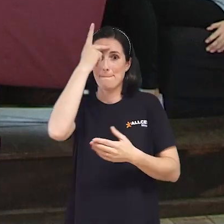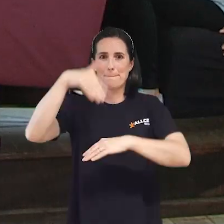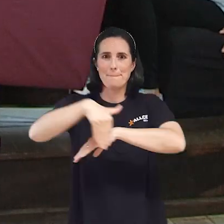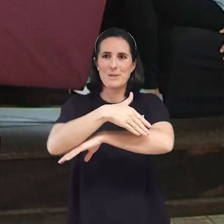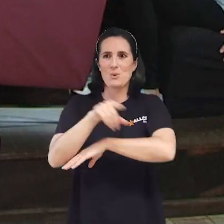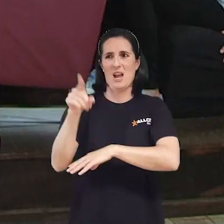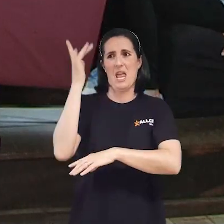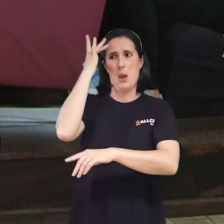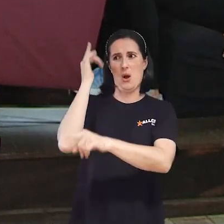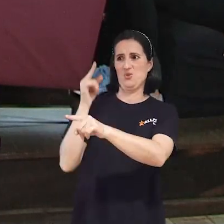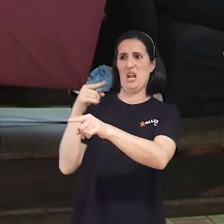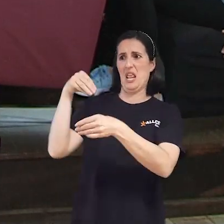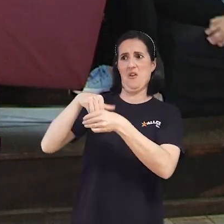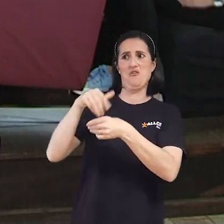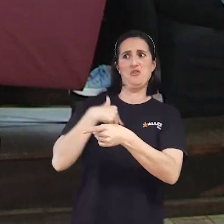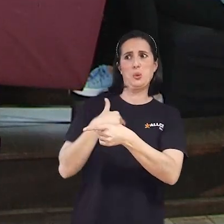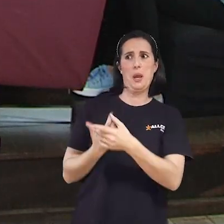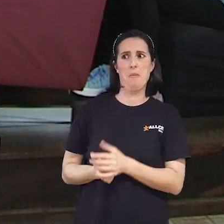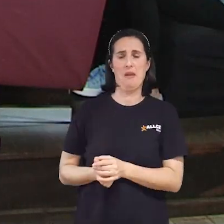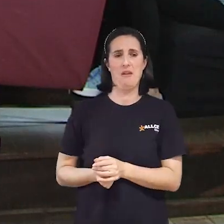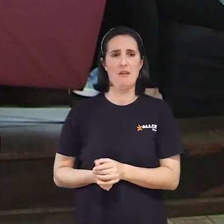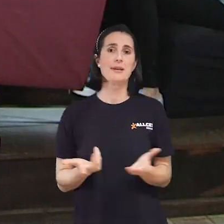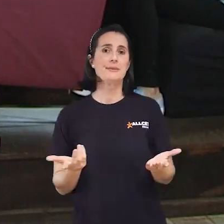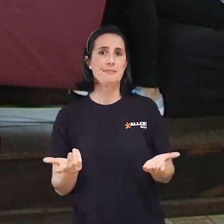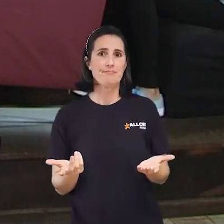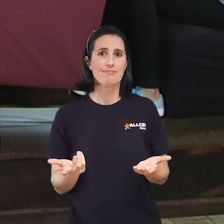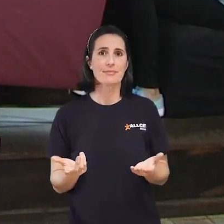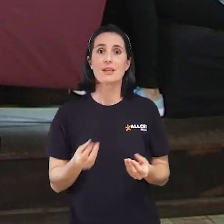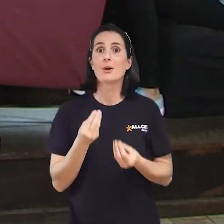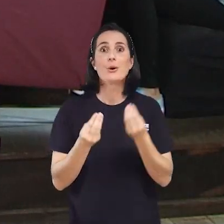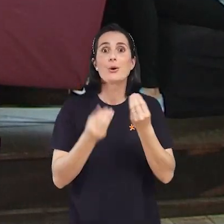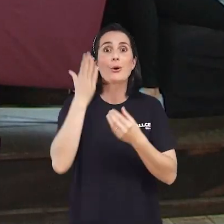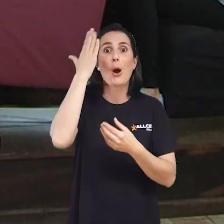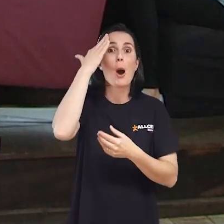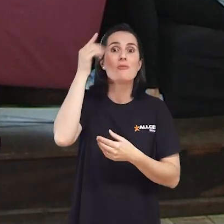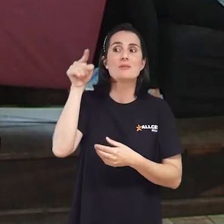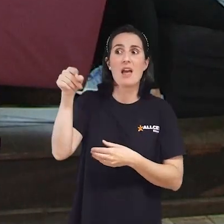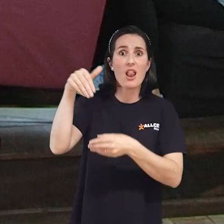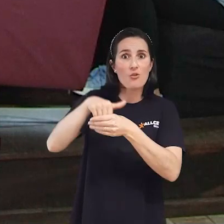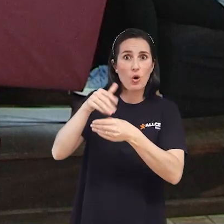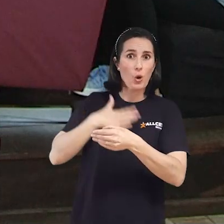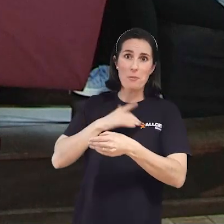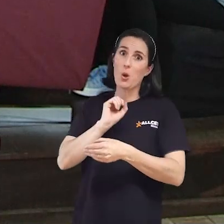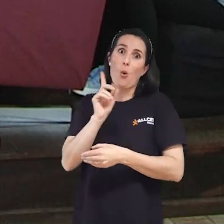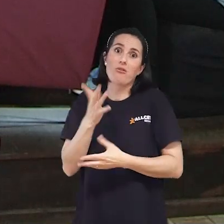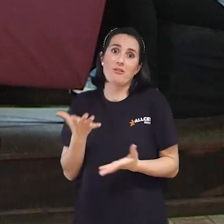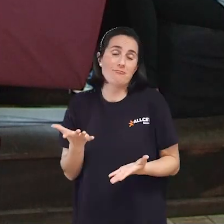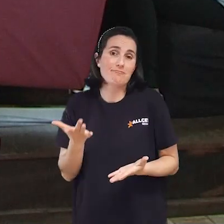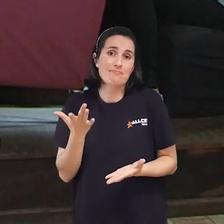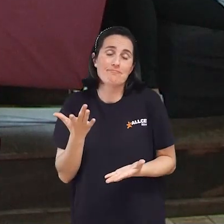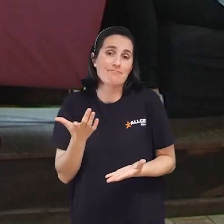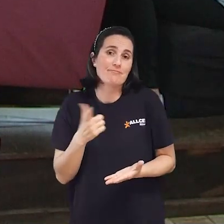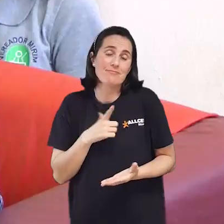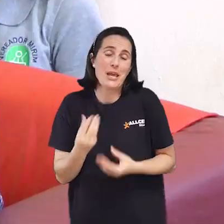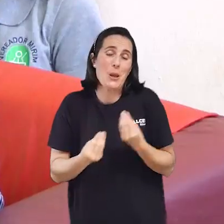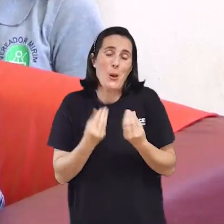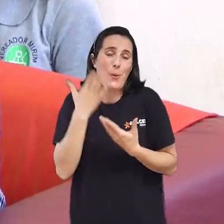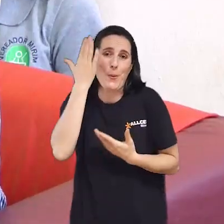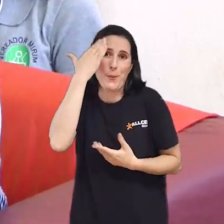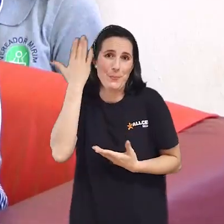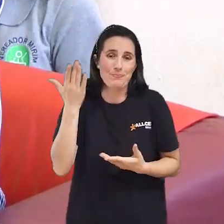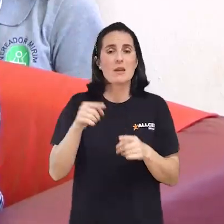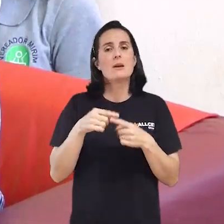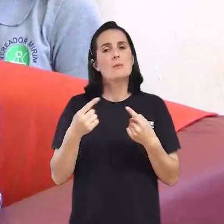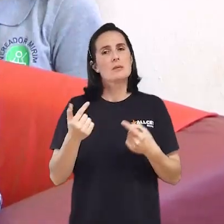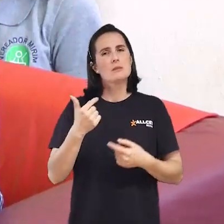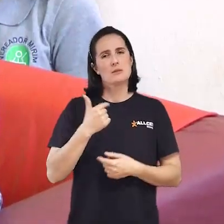Aí eu perdi por um voto. Aí passa um filme na cabeça da gente, né? Perdi por um voto, tu começa a achar culpados. Né?